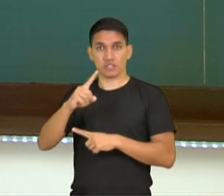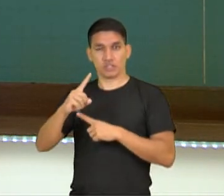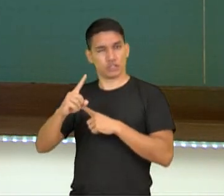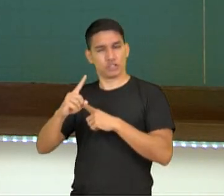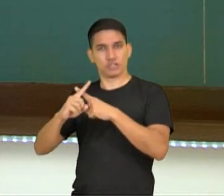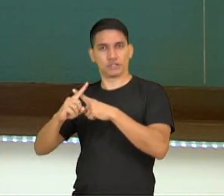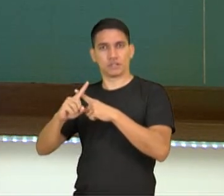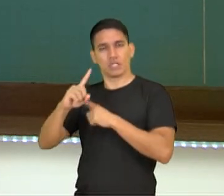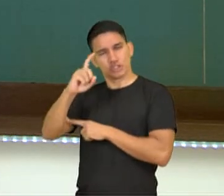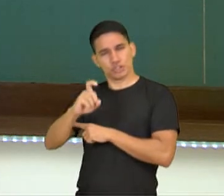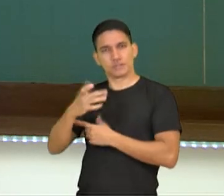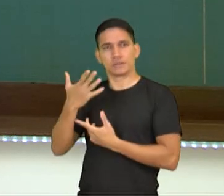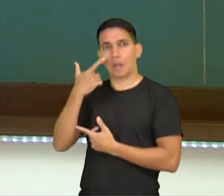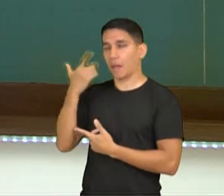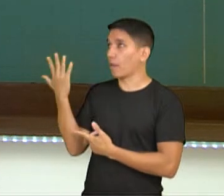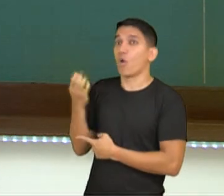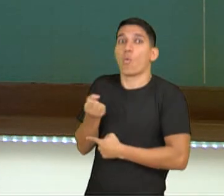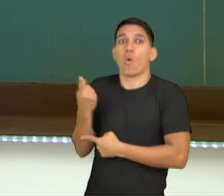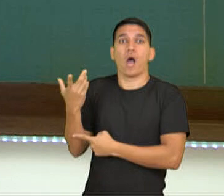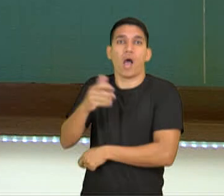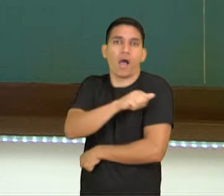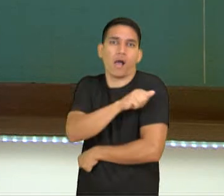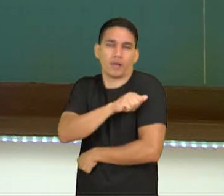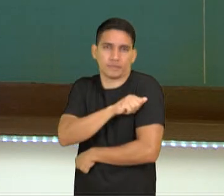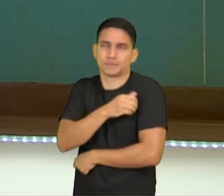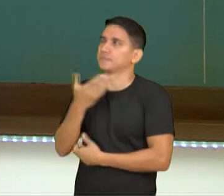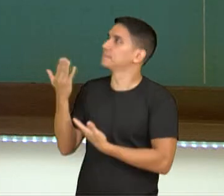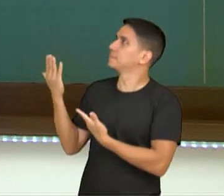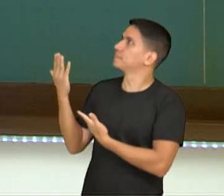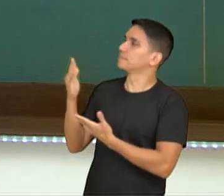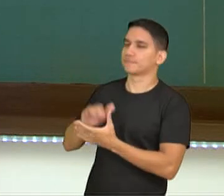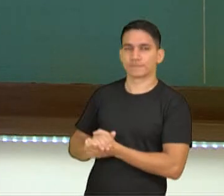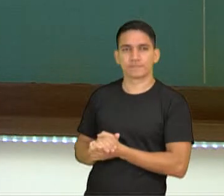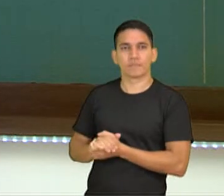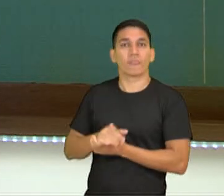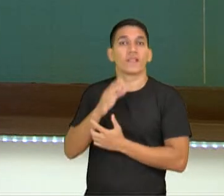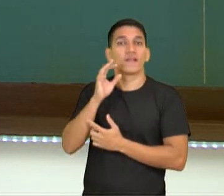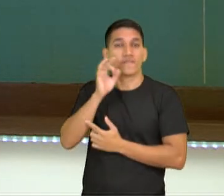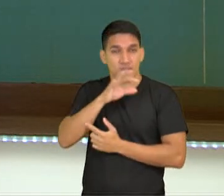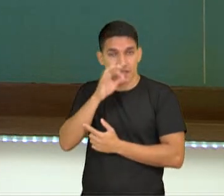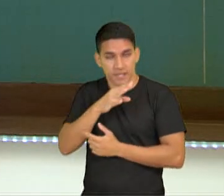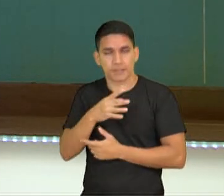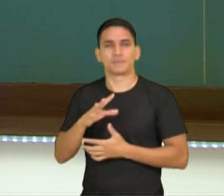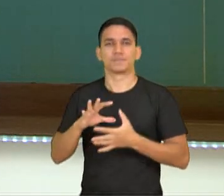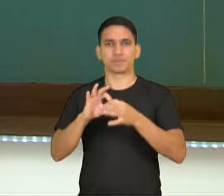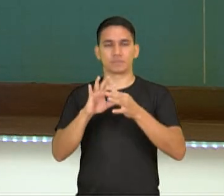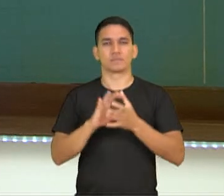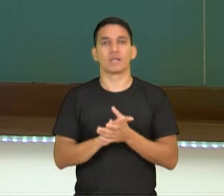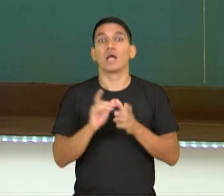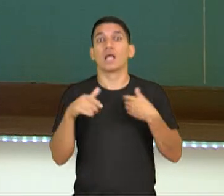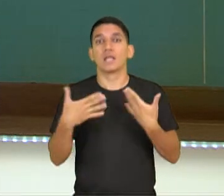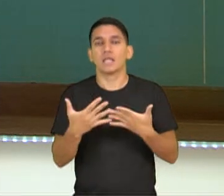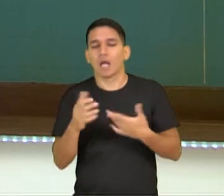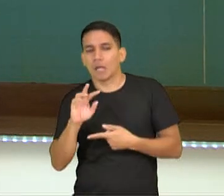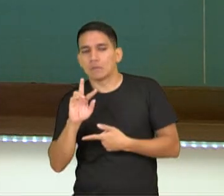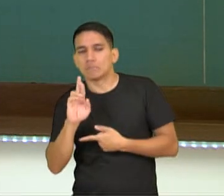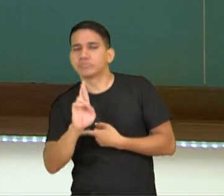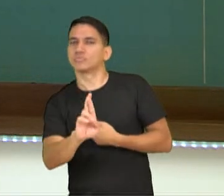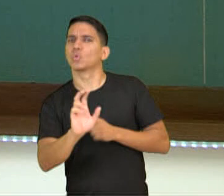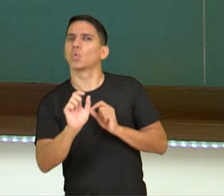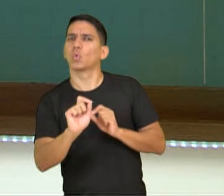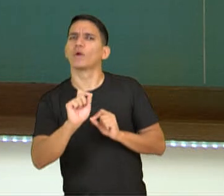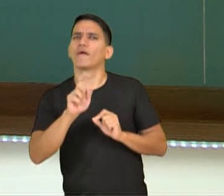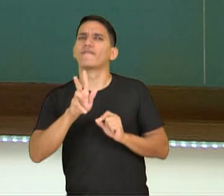de alunos, né, que nós temos ali, que é 180 alunos, tá bom? Então, para resolver isso, nós vamos utilizar a